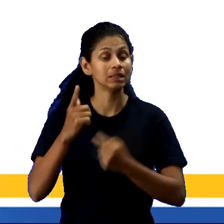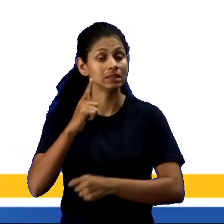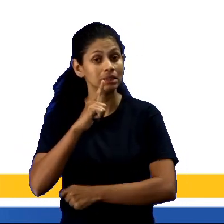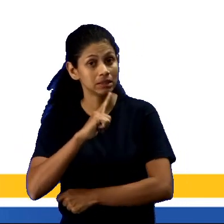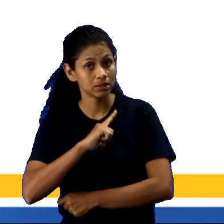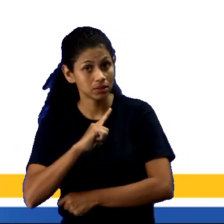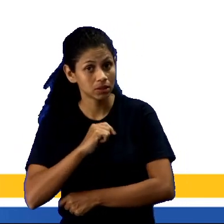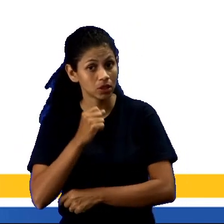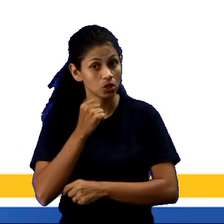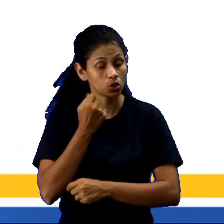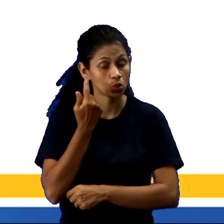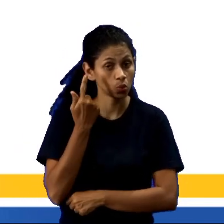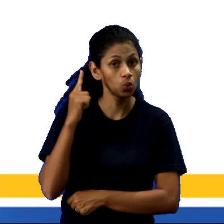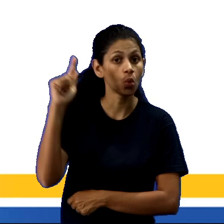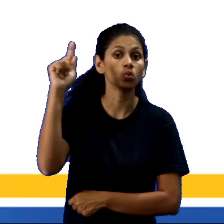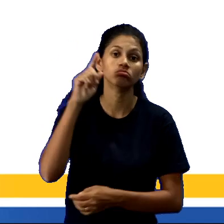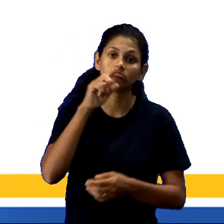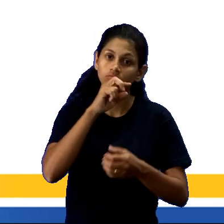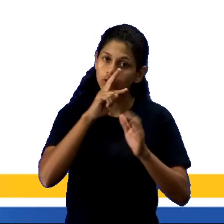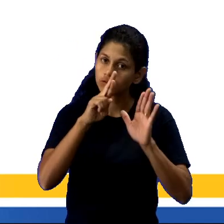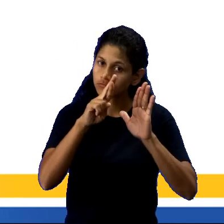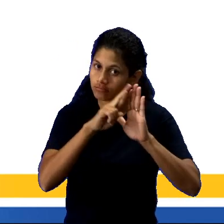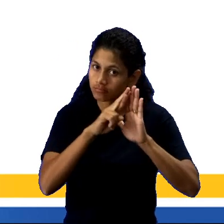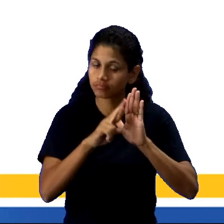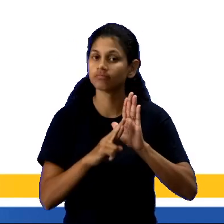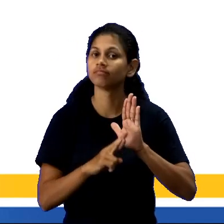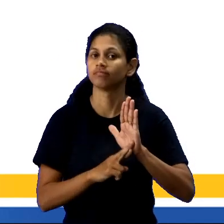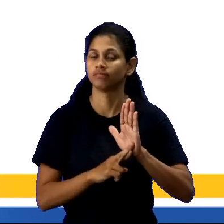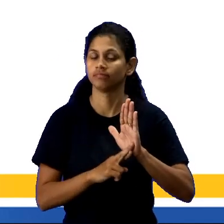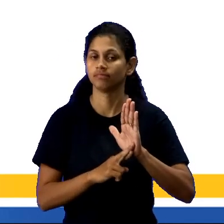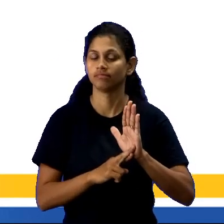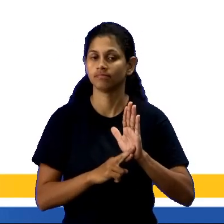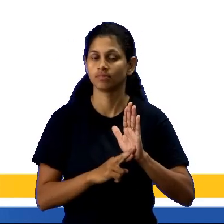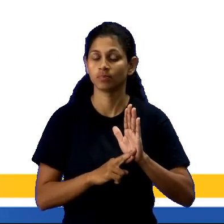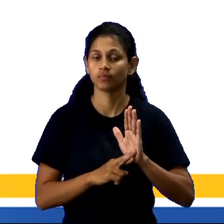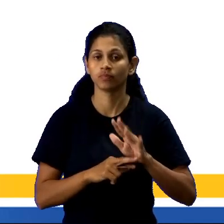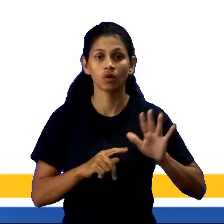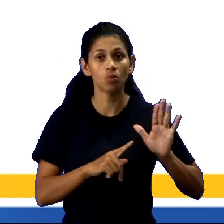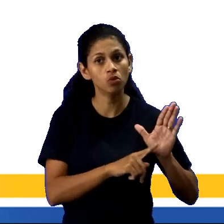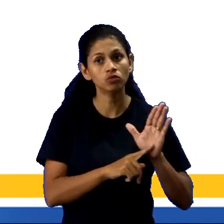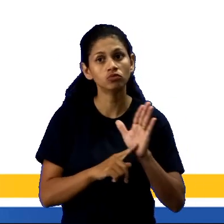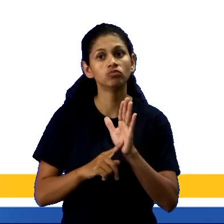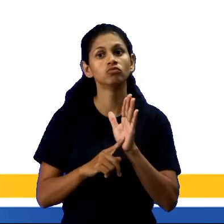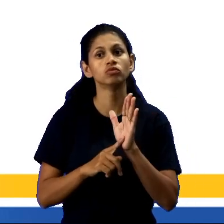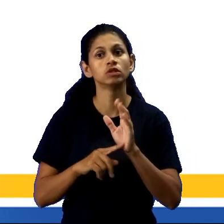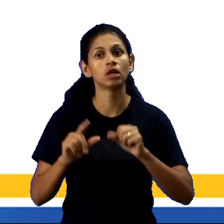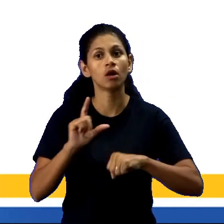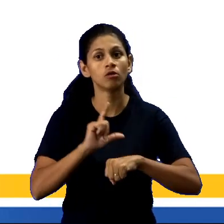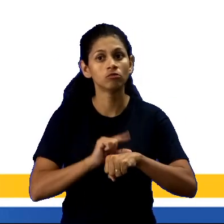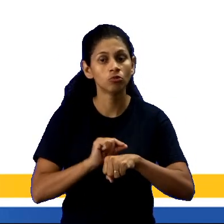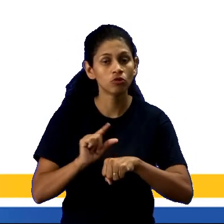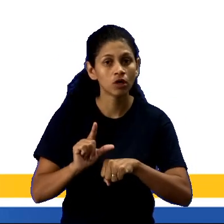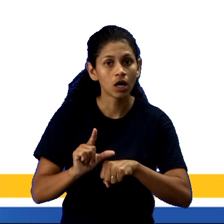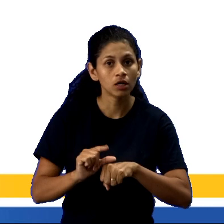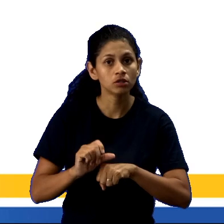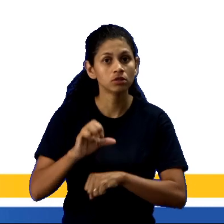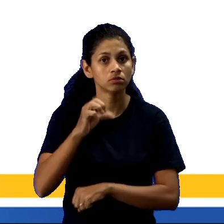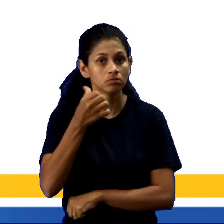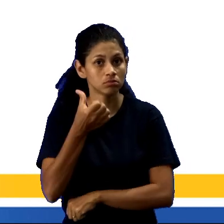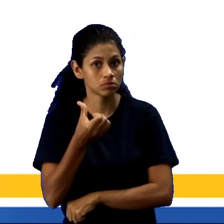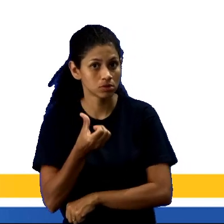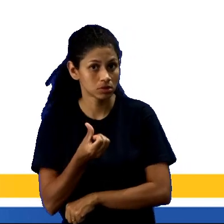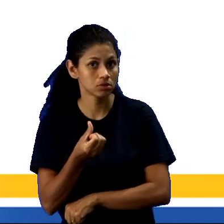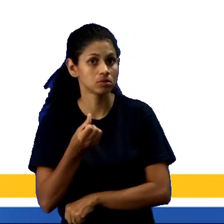regras. Tá bom? Então, tá aí a lei que mostra o artigo 64 do Código de Trânsito Brasileiro, que